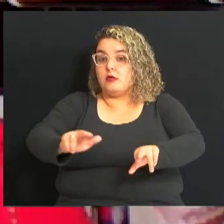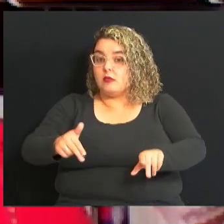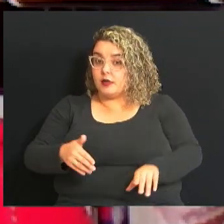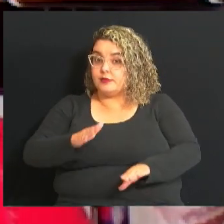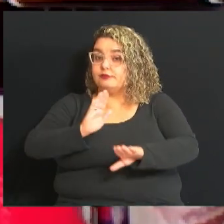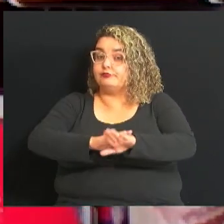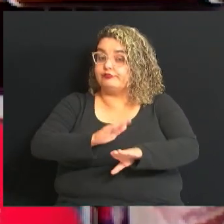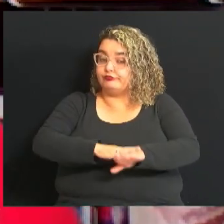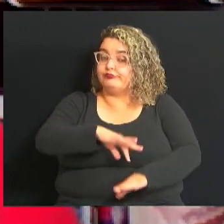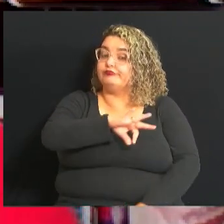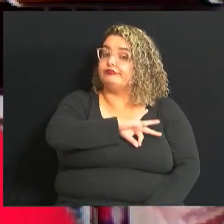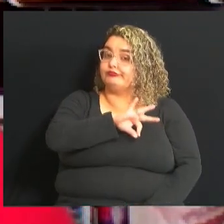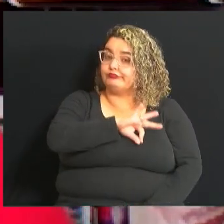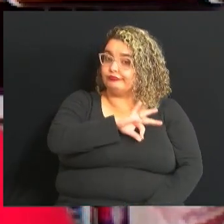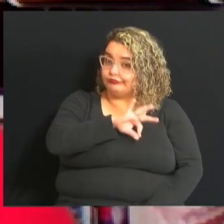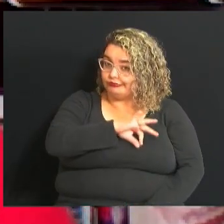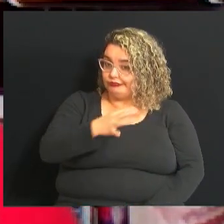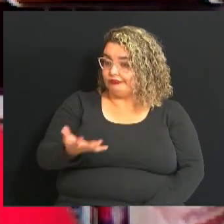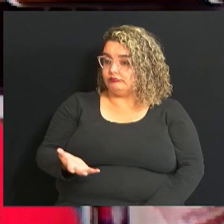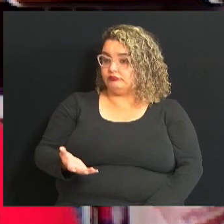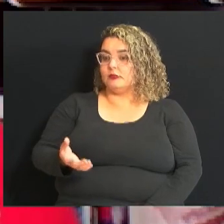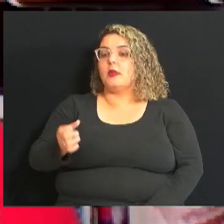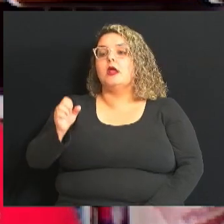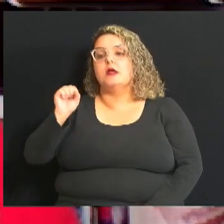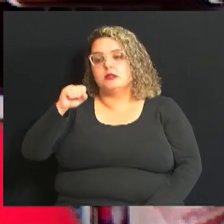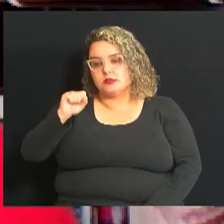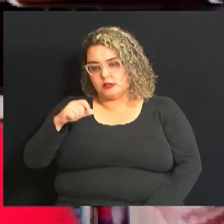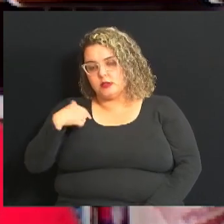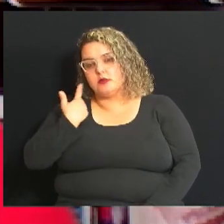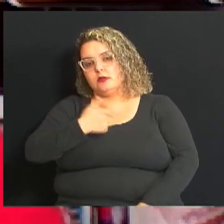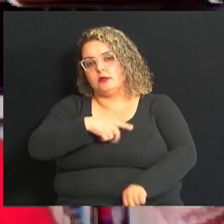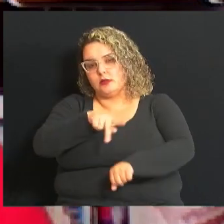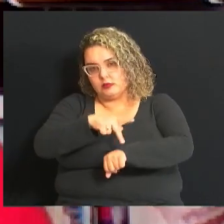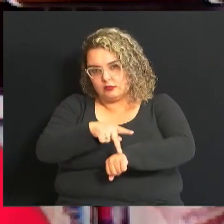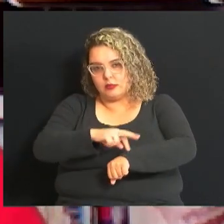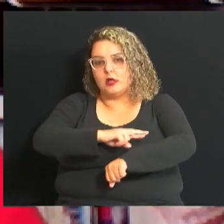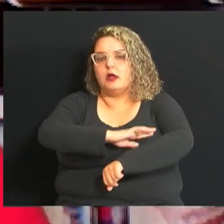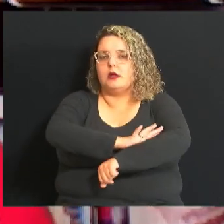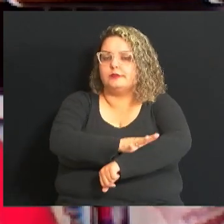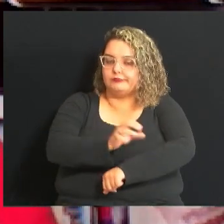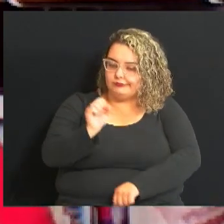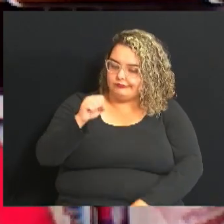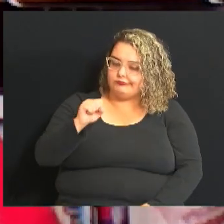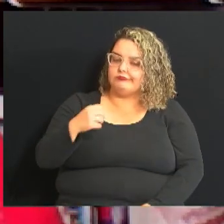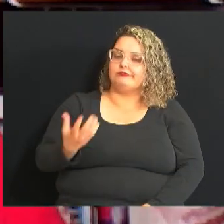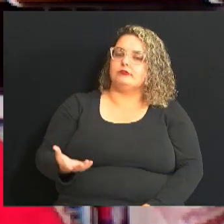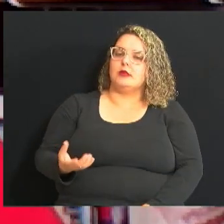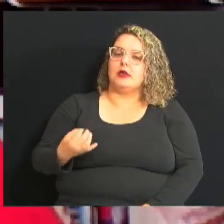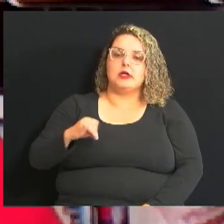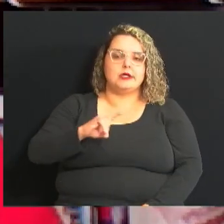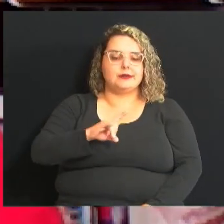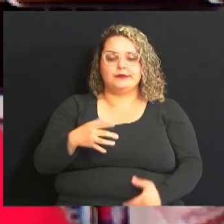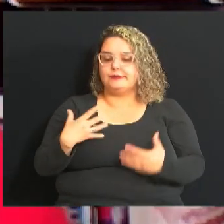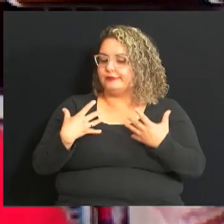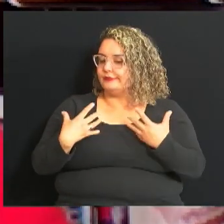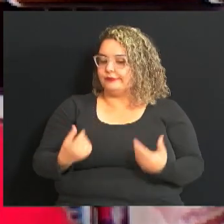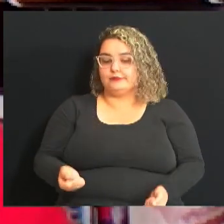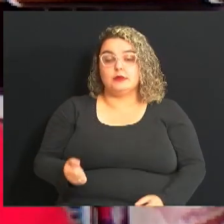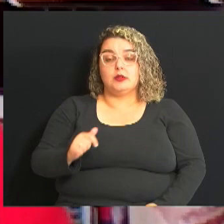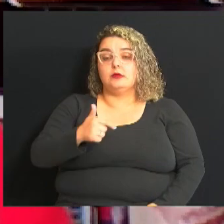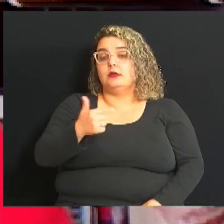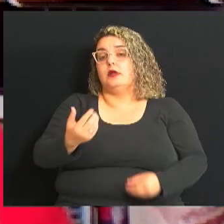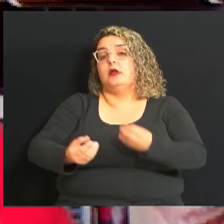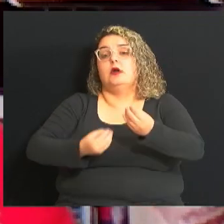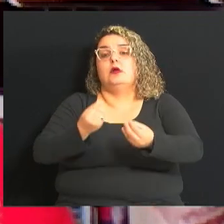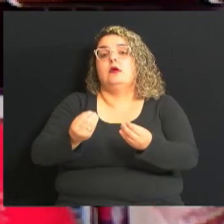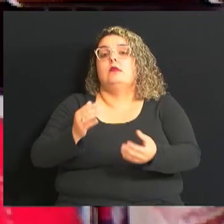policial. Então, sim, o nosso país é um país racista. E se a gente não assumir isso, a gente não tem como